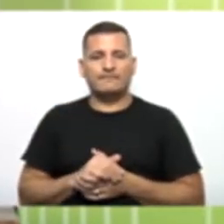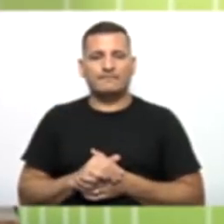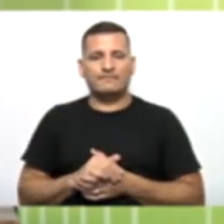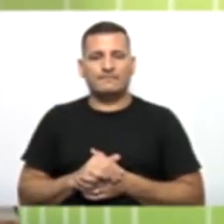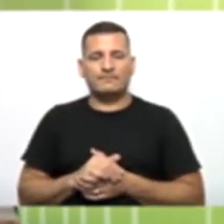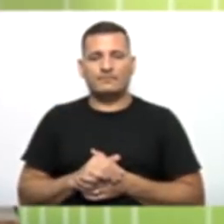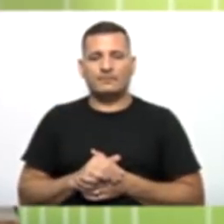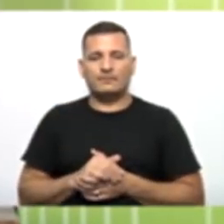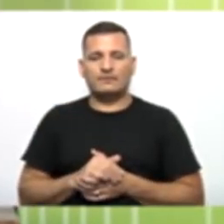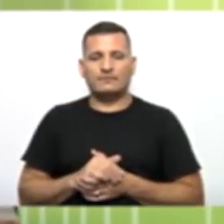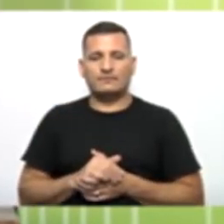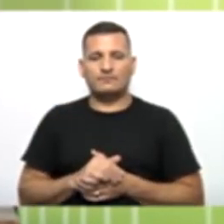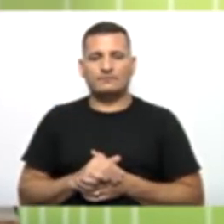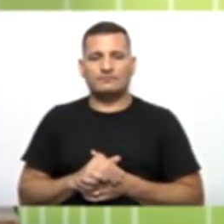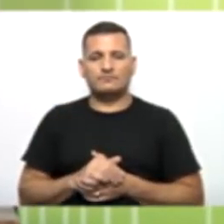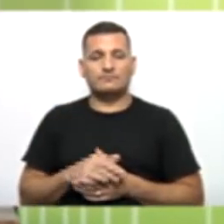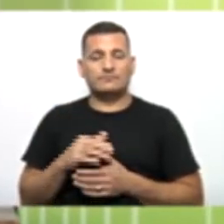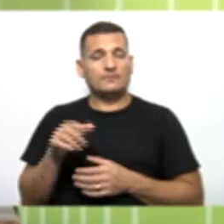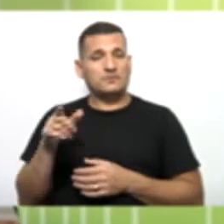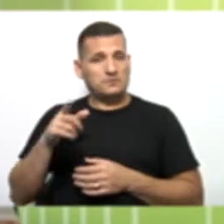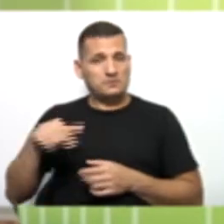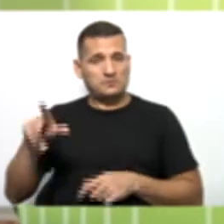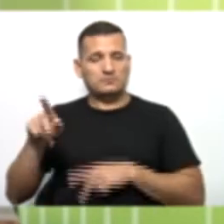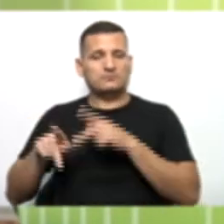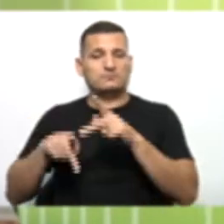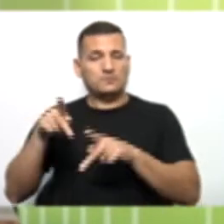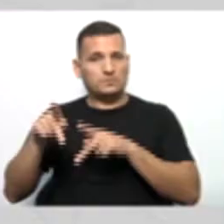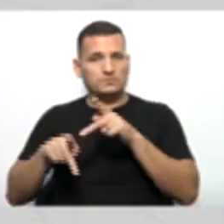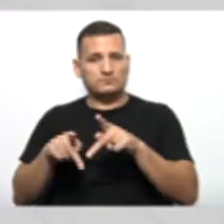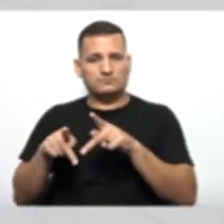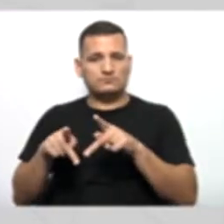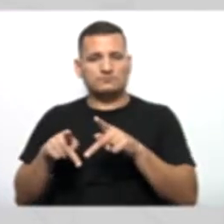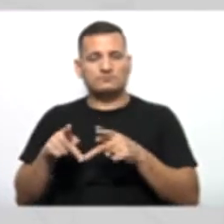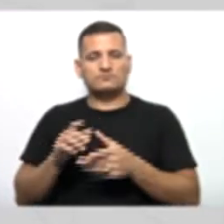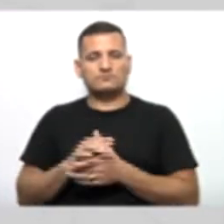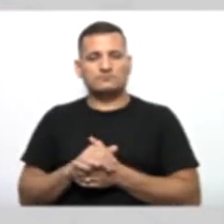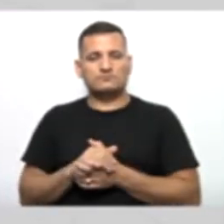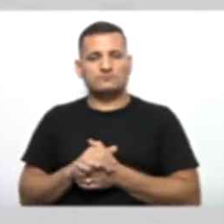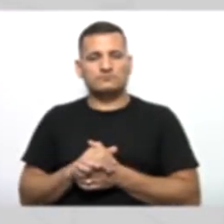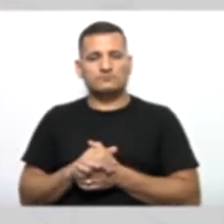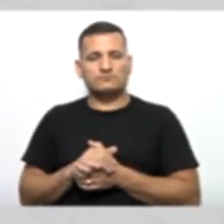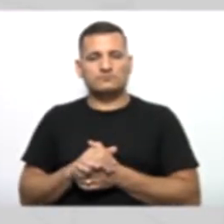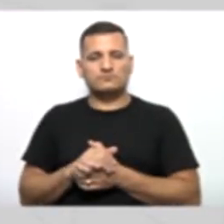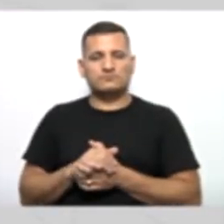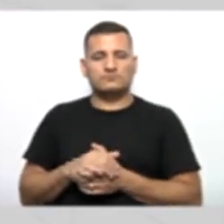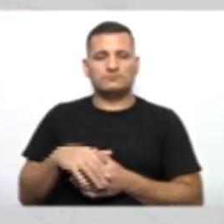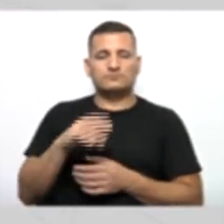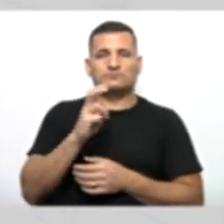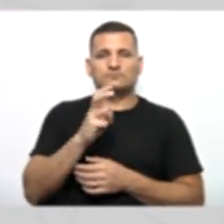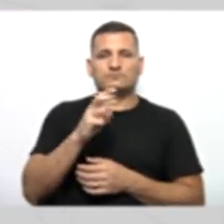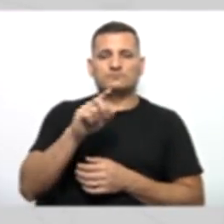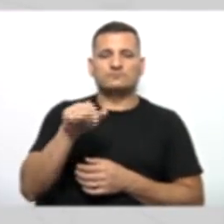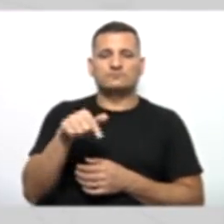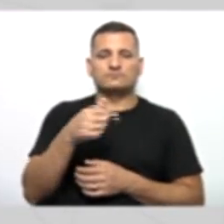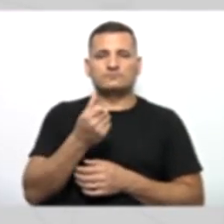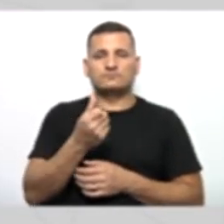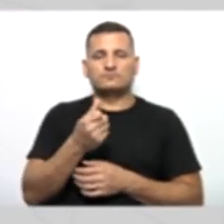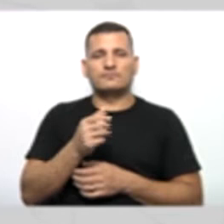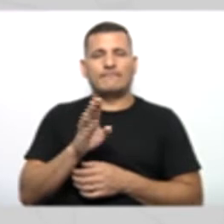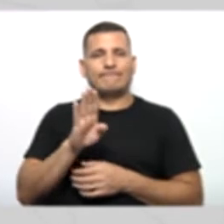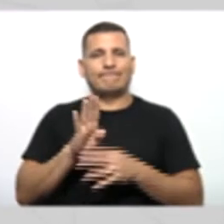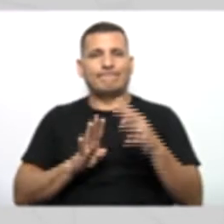Isso faz com que essa população de bem maior, de 5,6 bilhões de